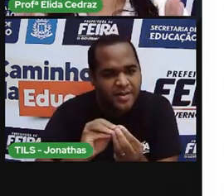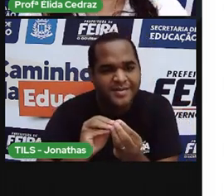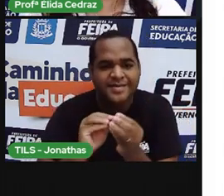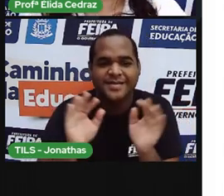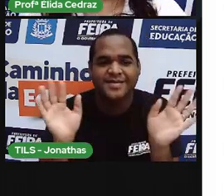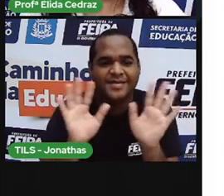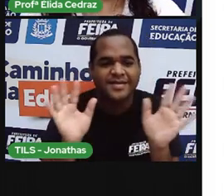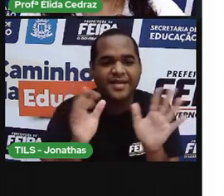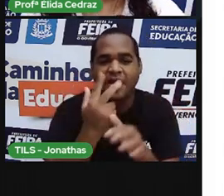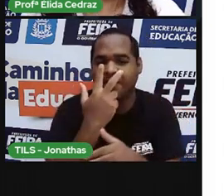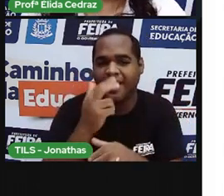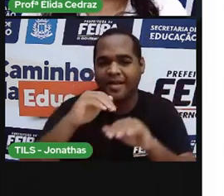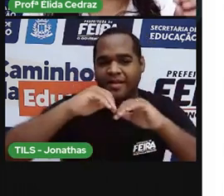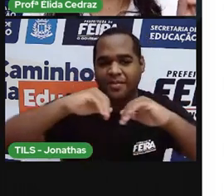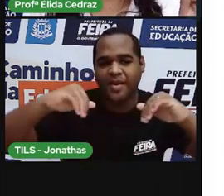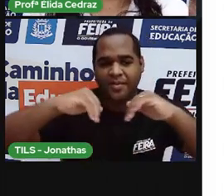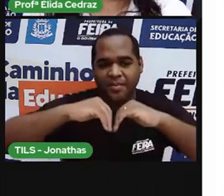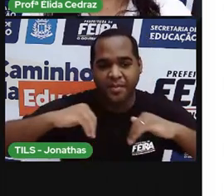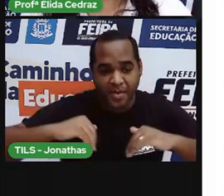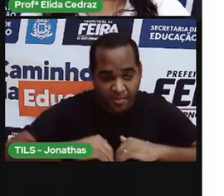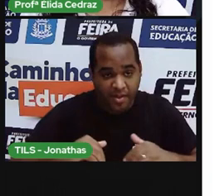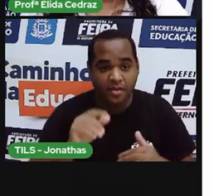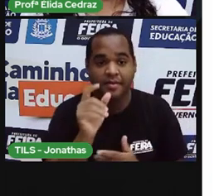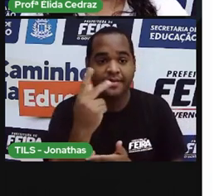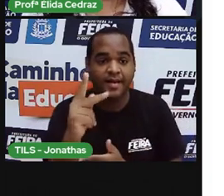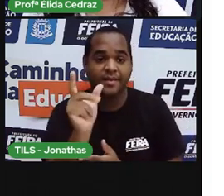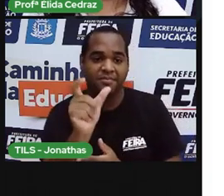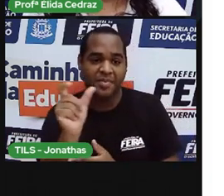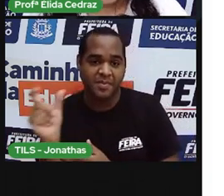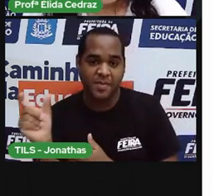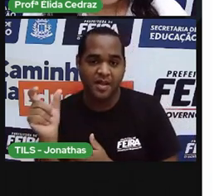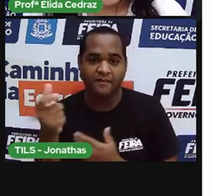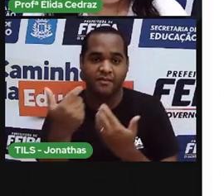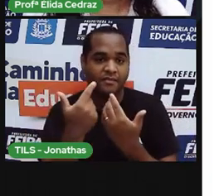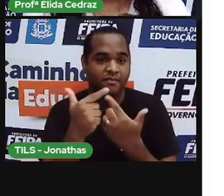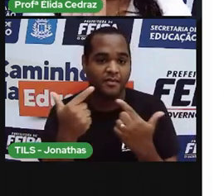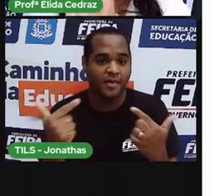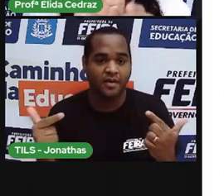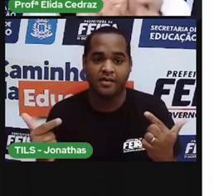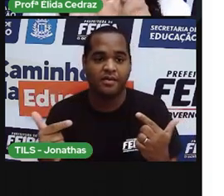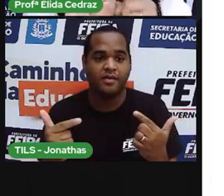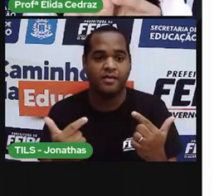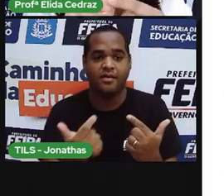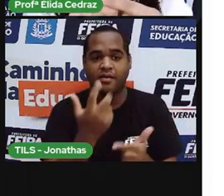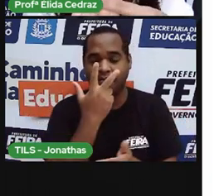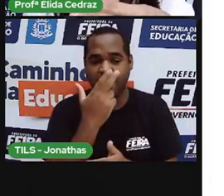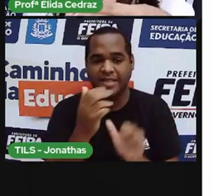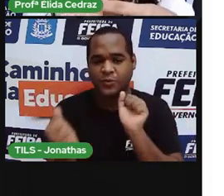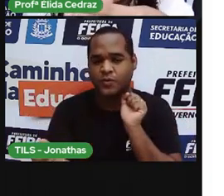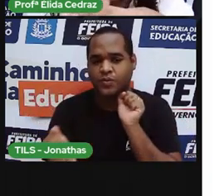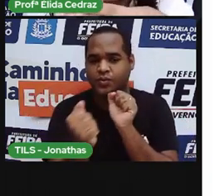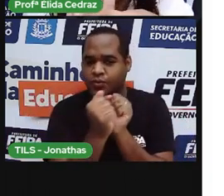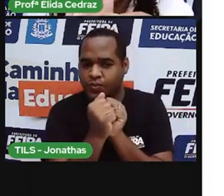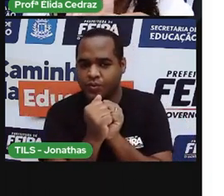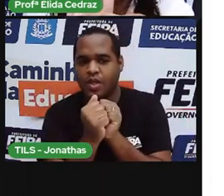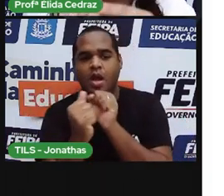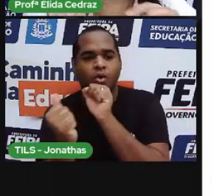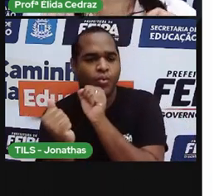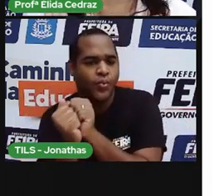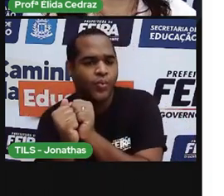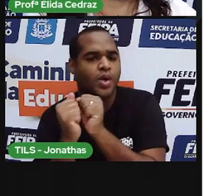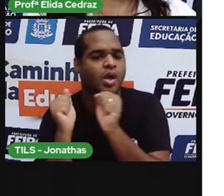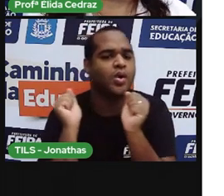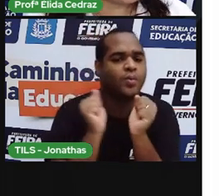a separação entre as palavras. As palavras aí estão bem